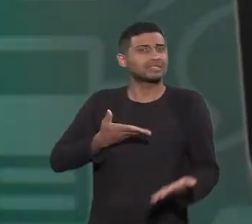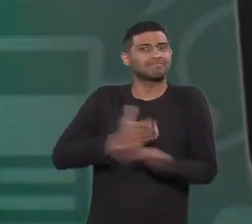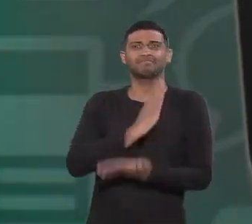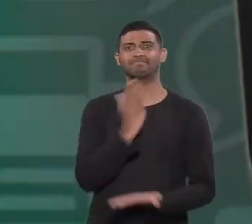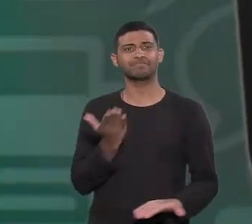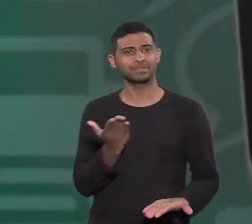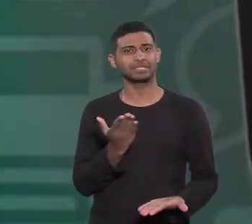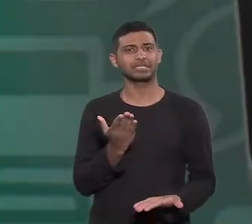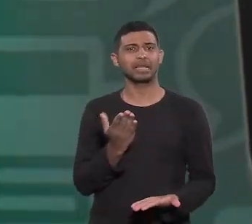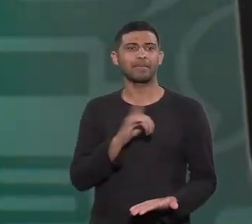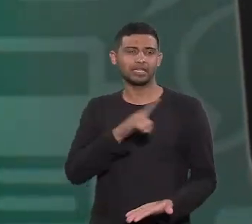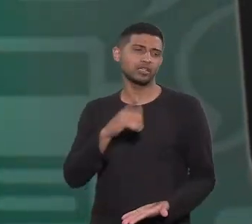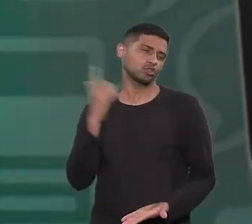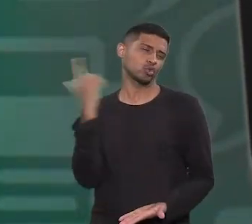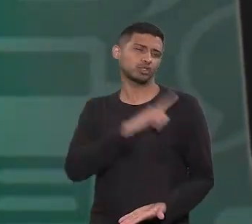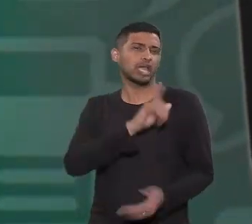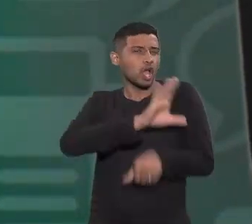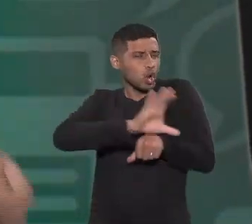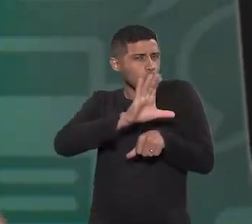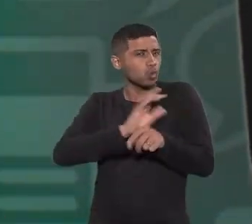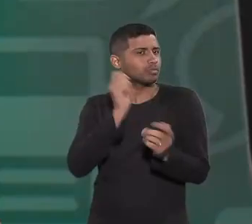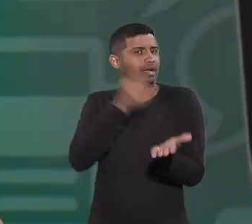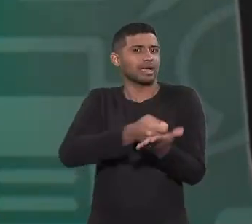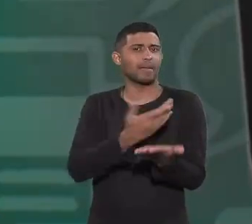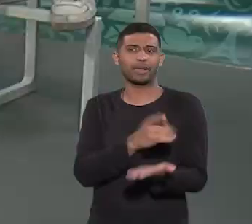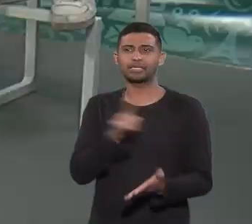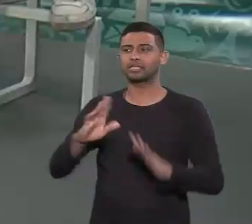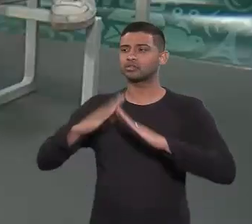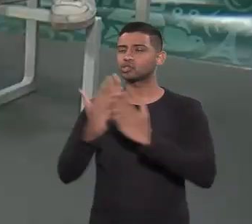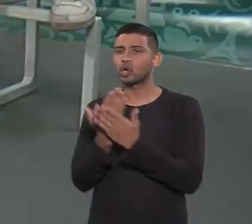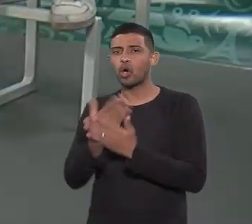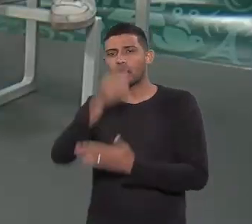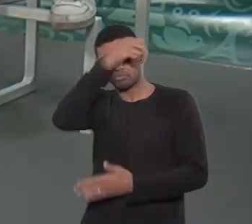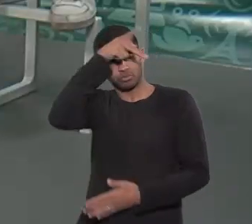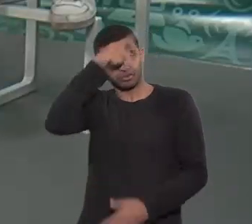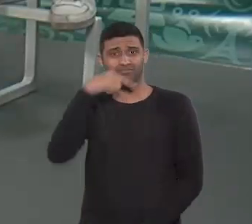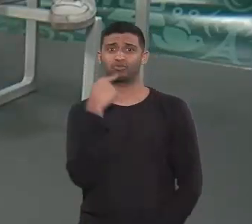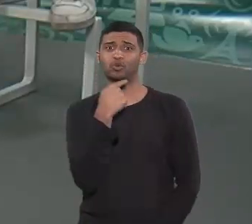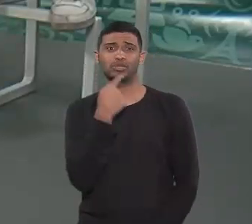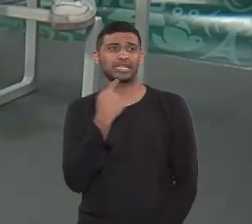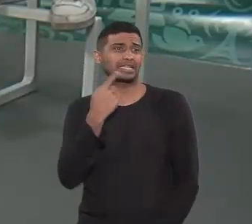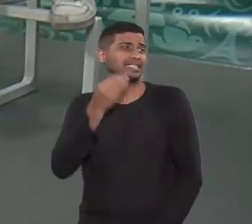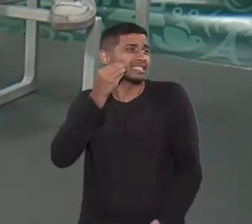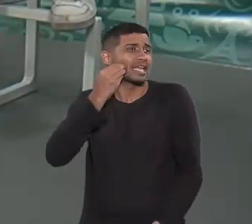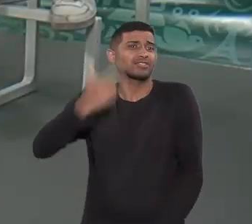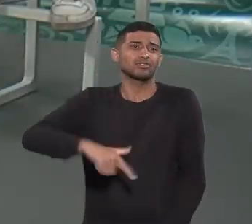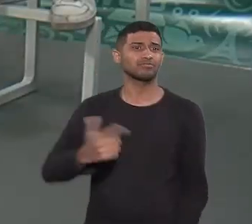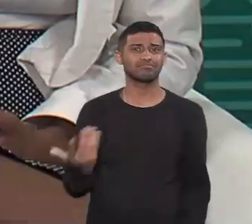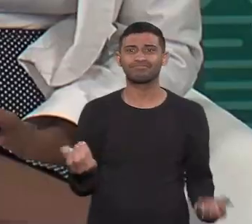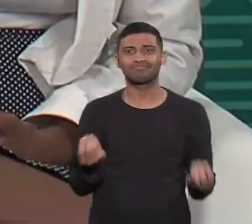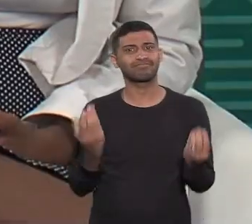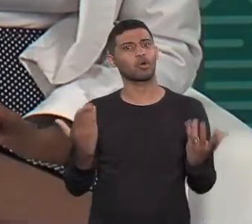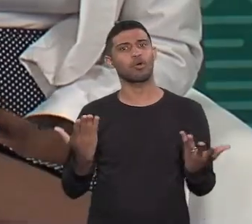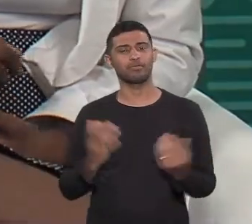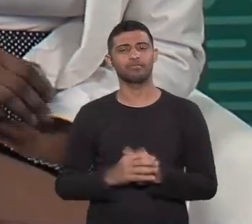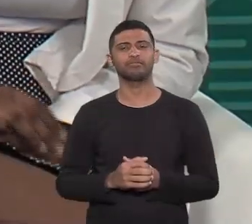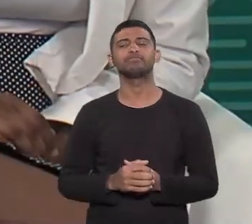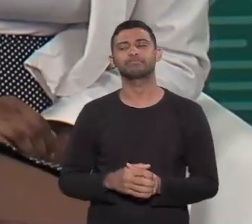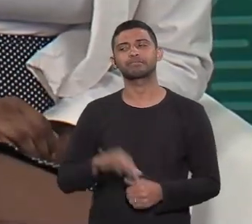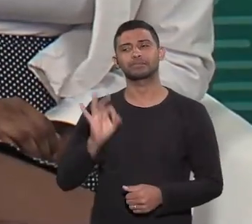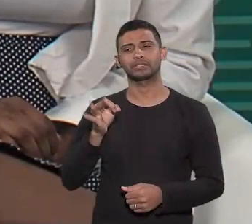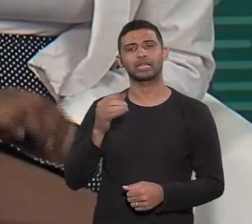tem recurso para pagar um cursinho, mas quem estudou na escola pública não tem como tentar mais uma vez, Efetivamente,